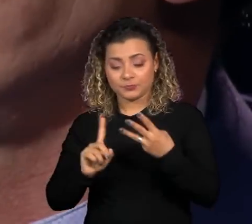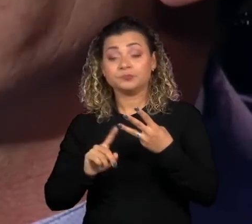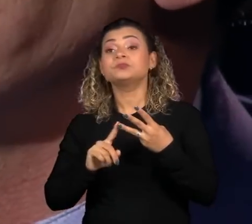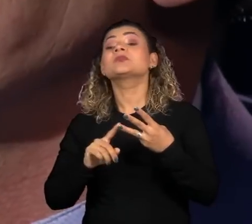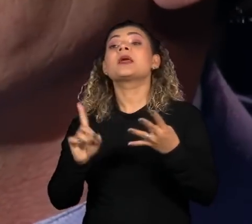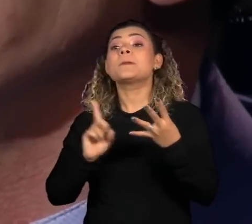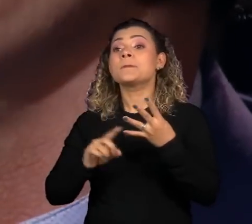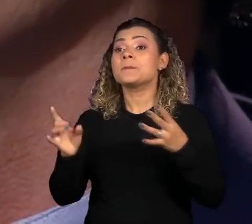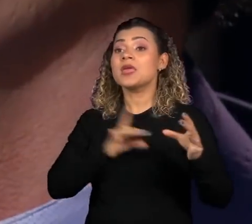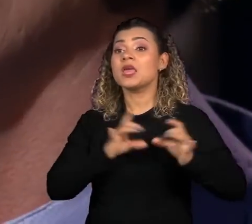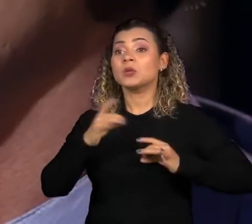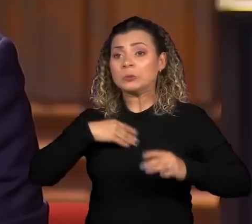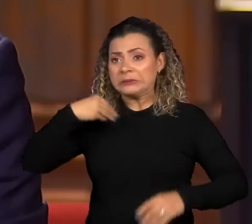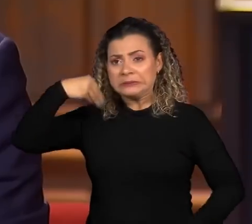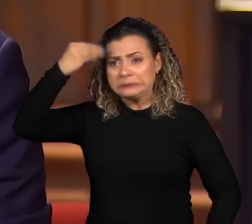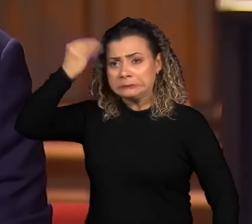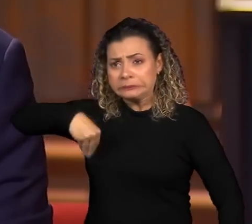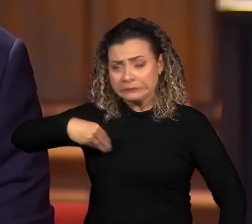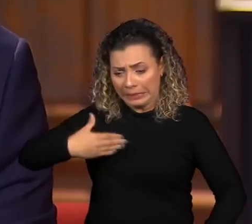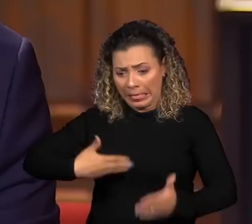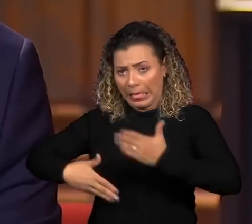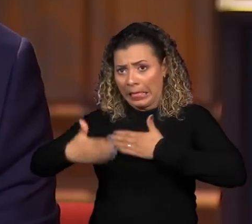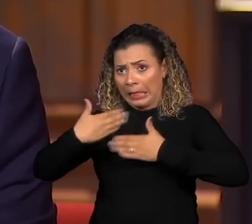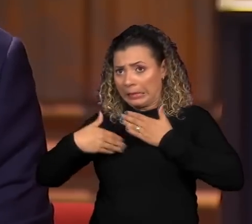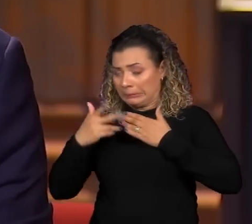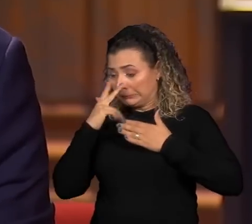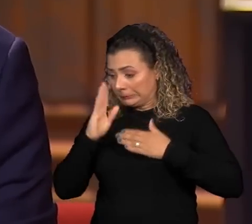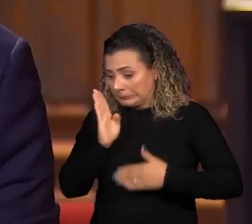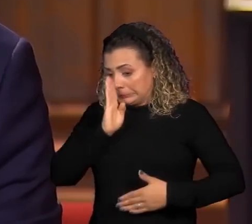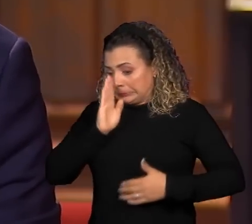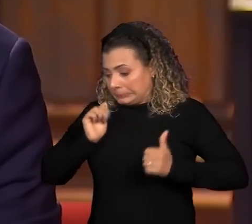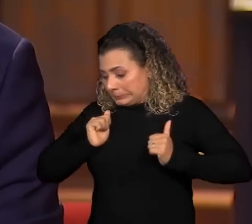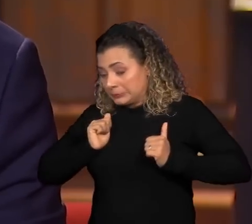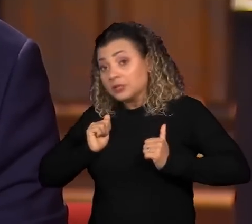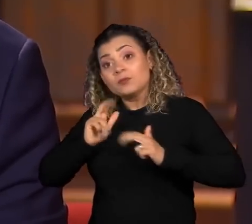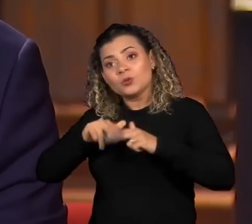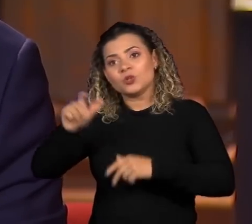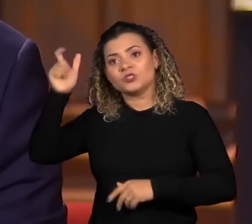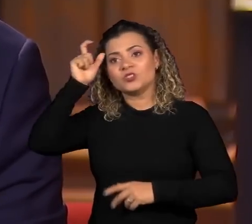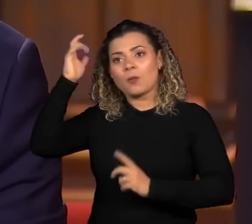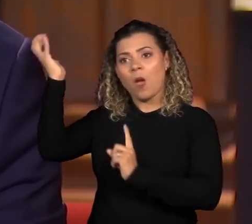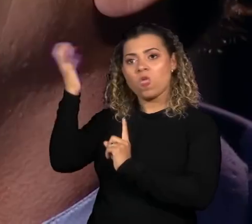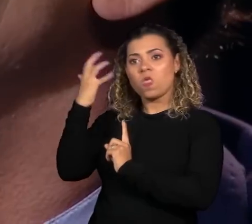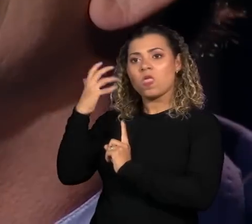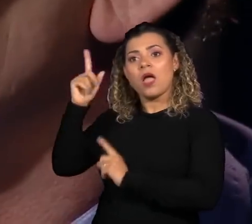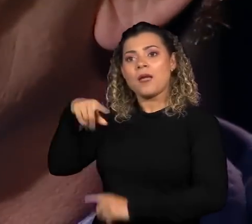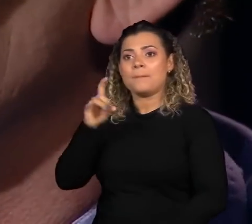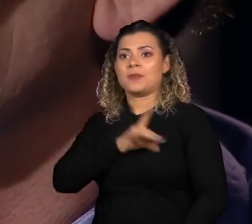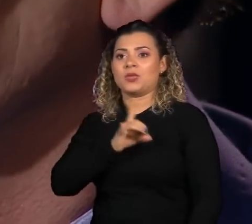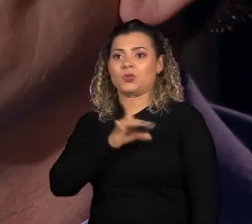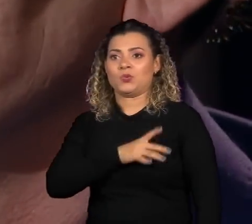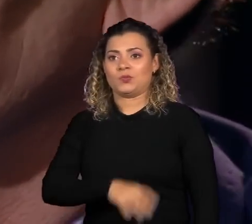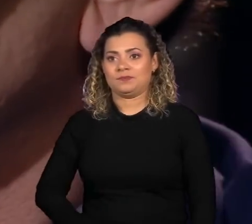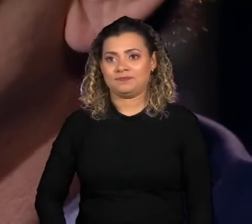que nos faz desistir, recuar. Se tem algo que o diabo coloca dentro de nós, é